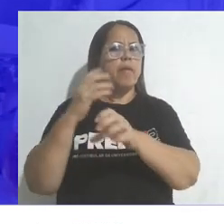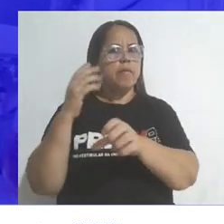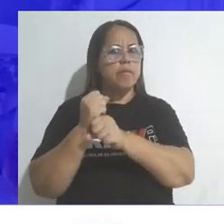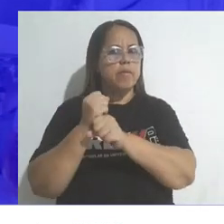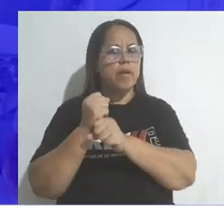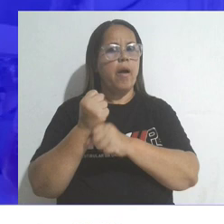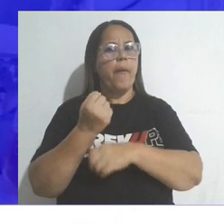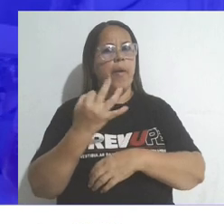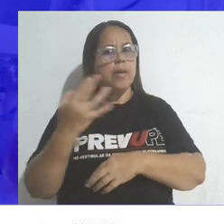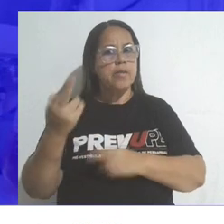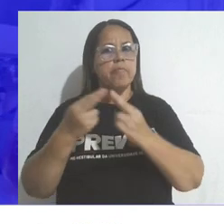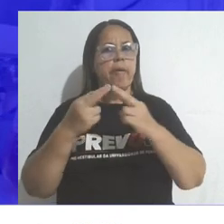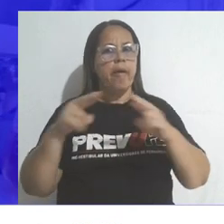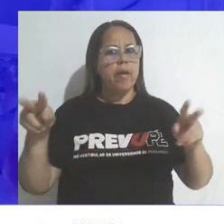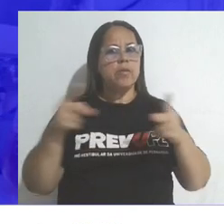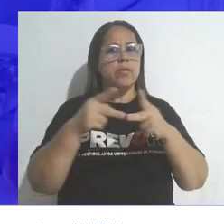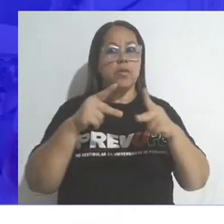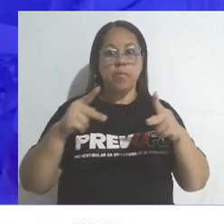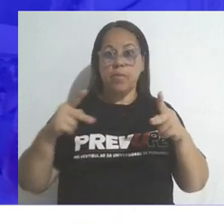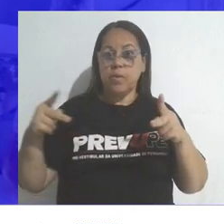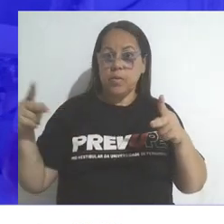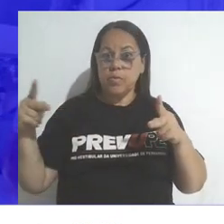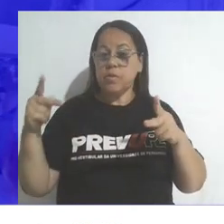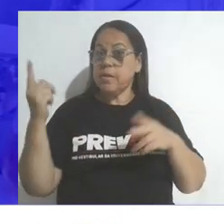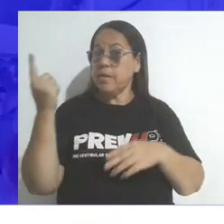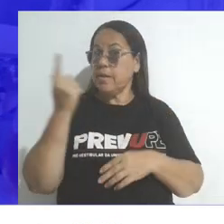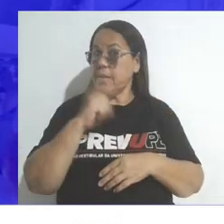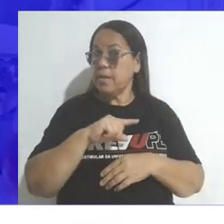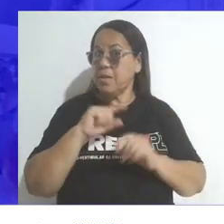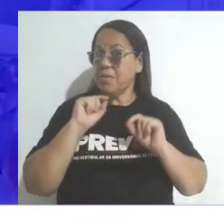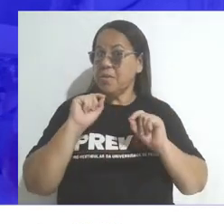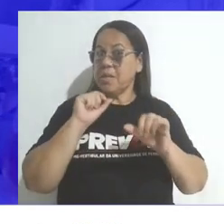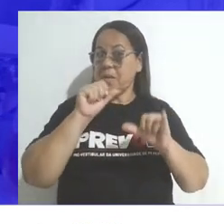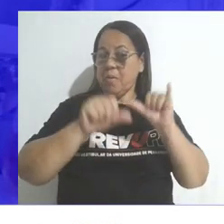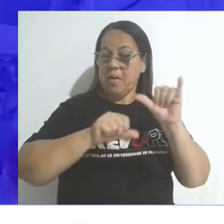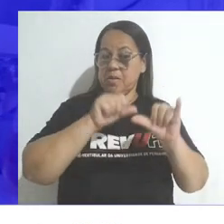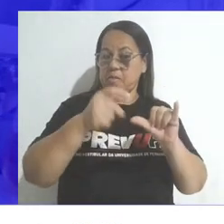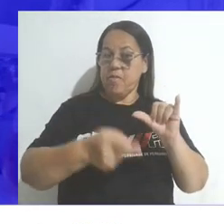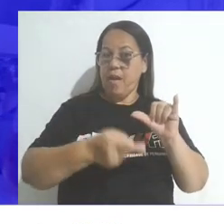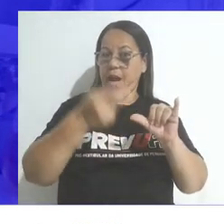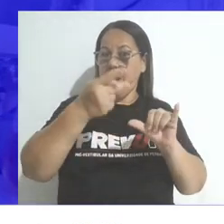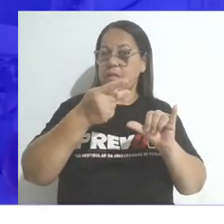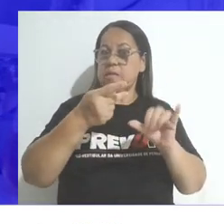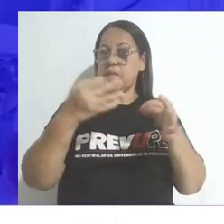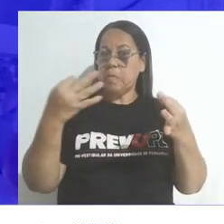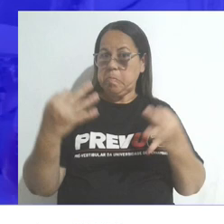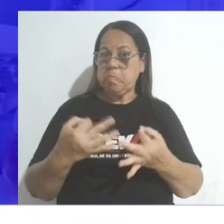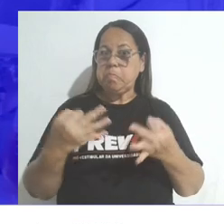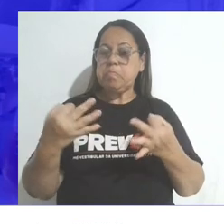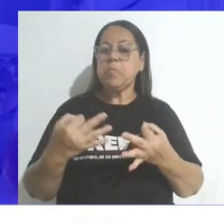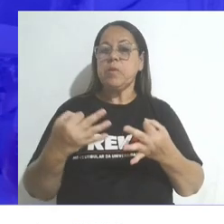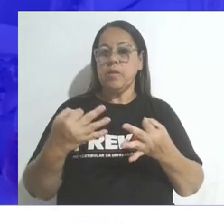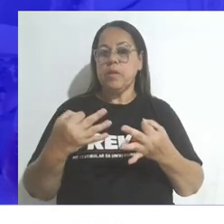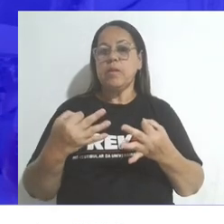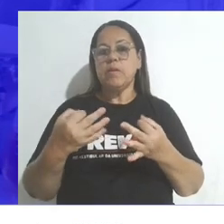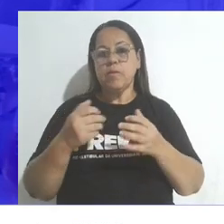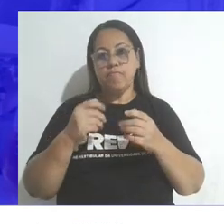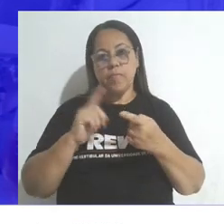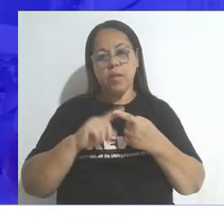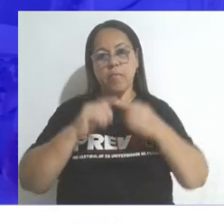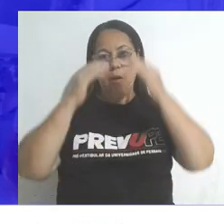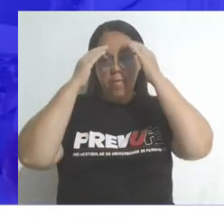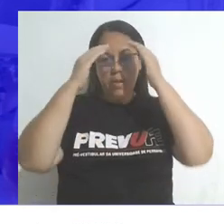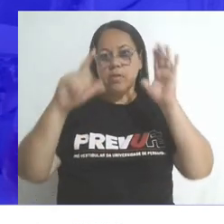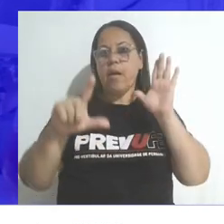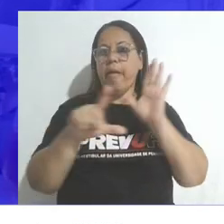as quantidades de reagentes e produtos, garantindo que uma reação química ocorra de maneira eficiente e seguindo as leis